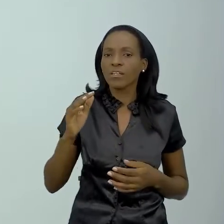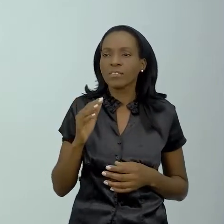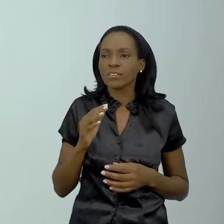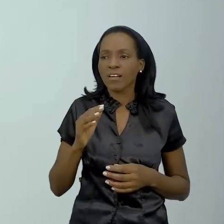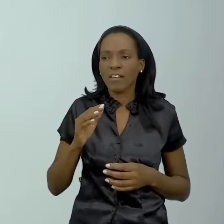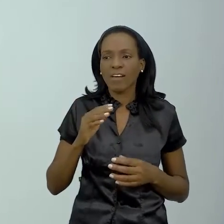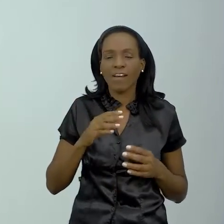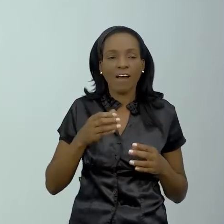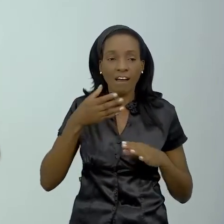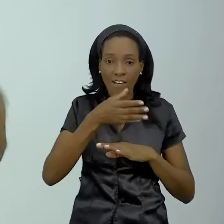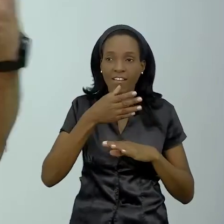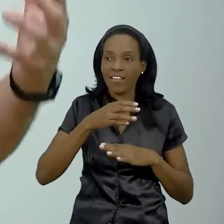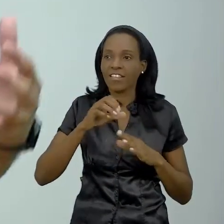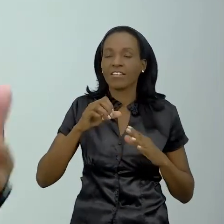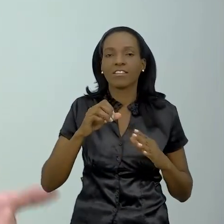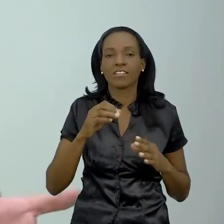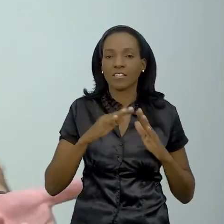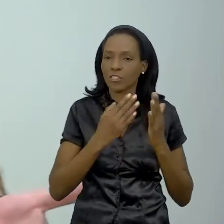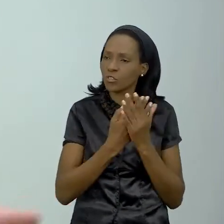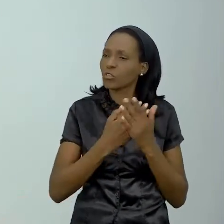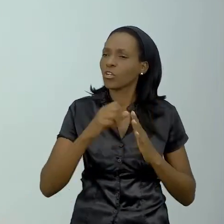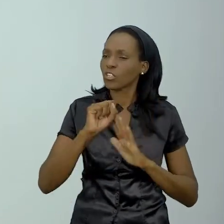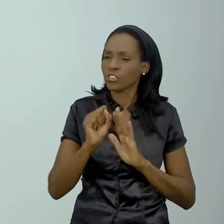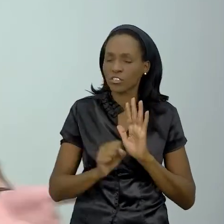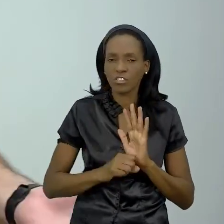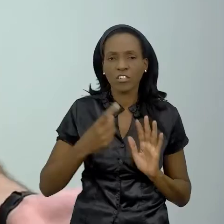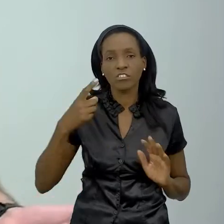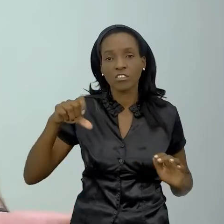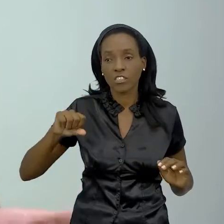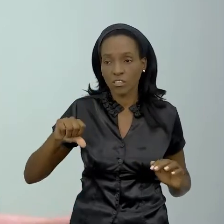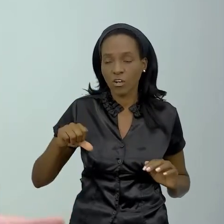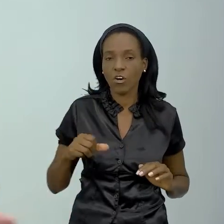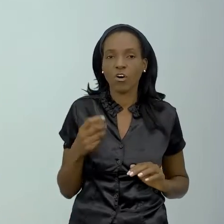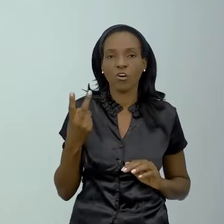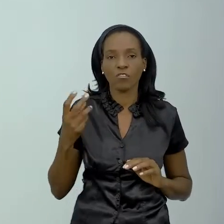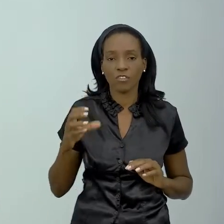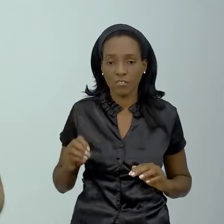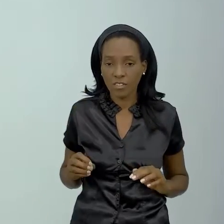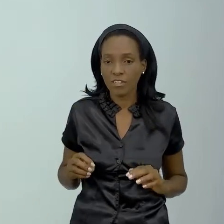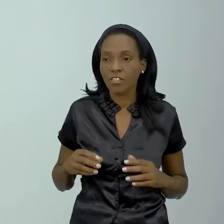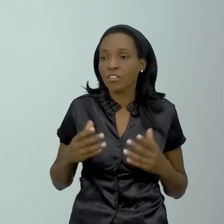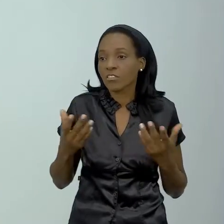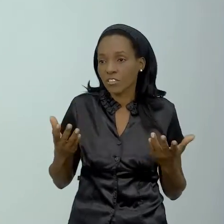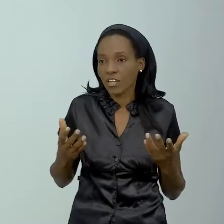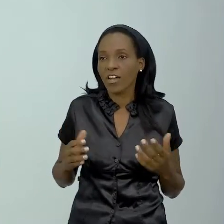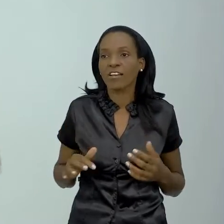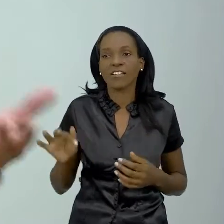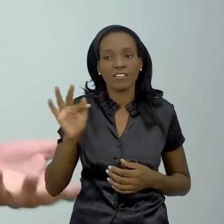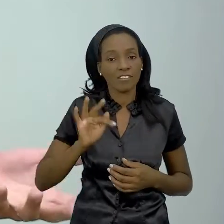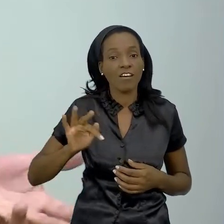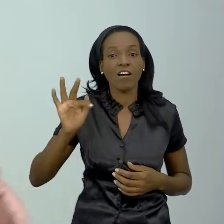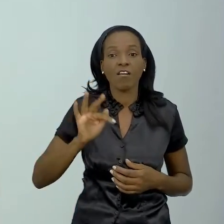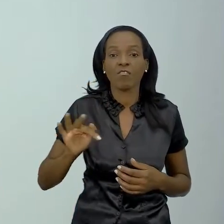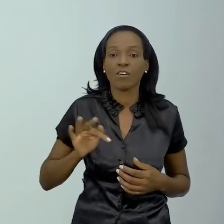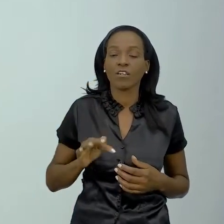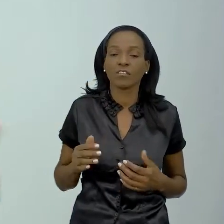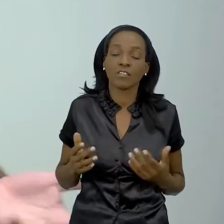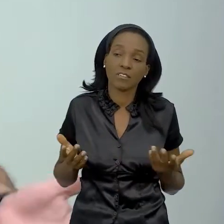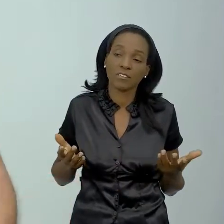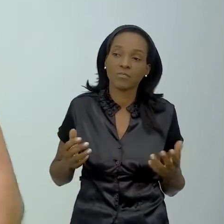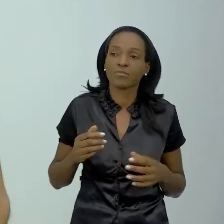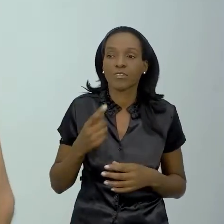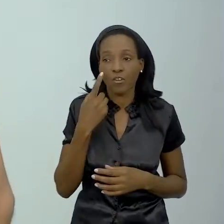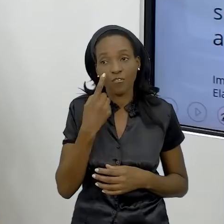no século XIX, XX, e aí a sua maioria agora nas universidades. Pronto, ou seja, não é determinismo biológico, ou seja, isso